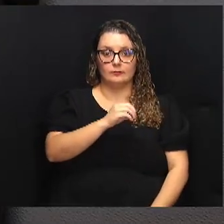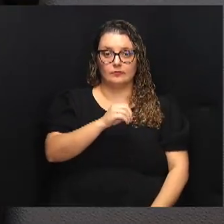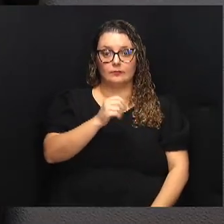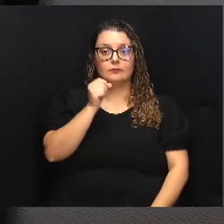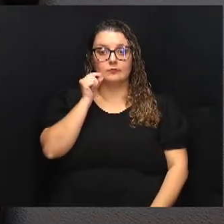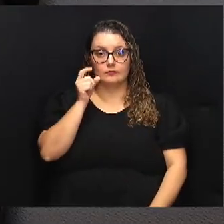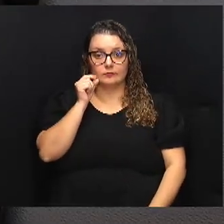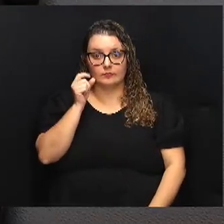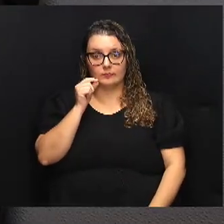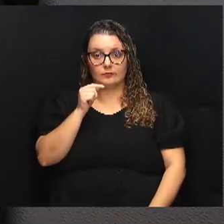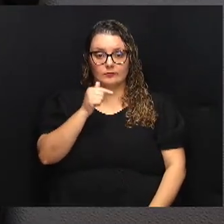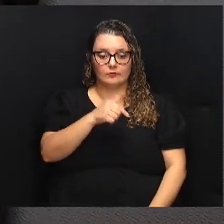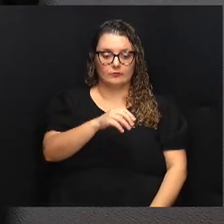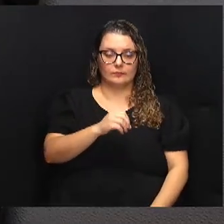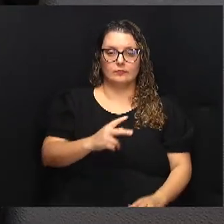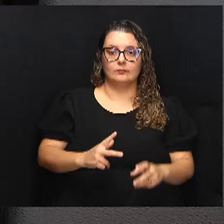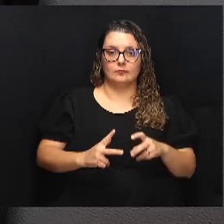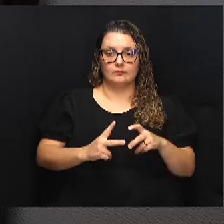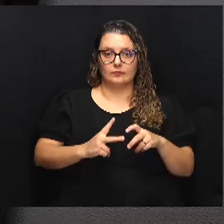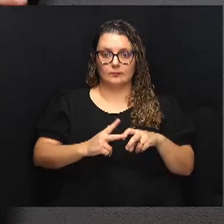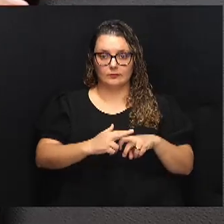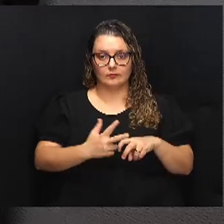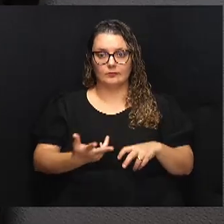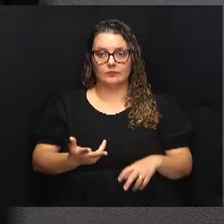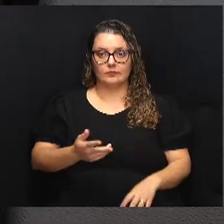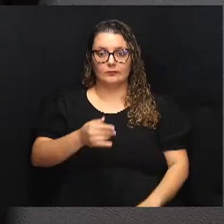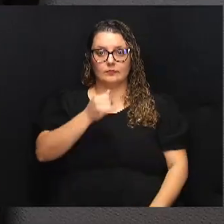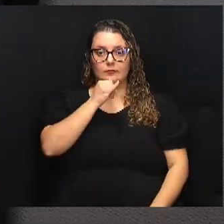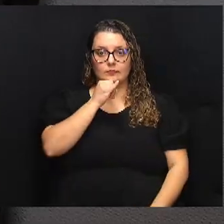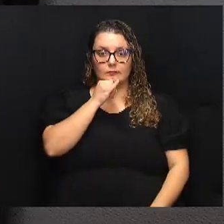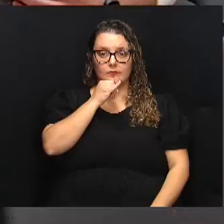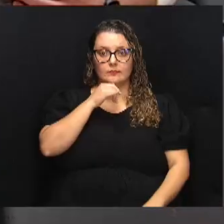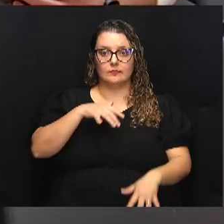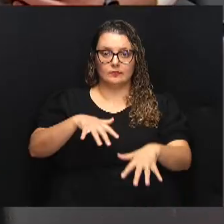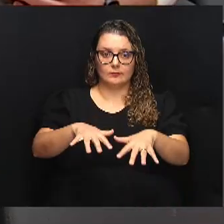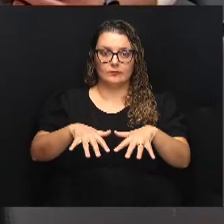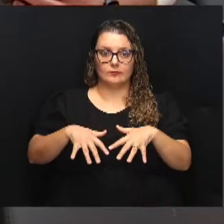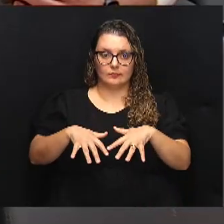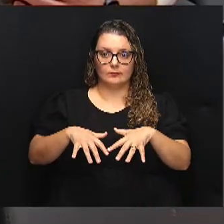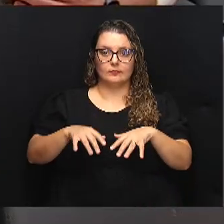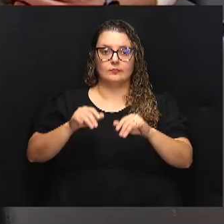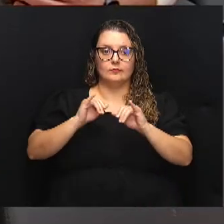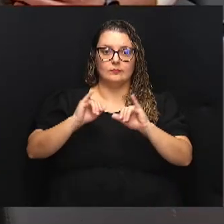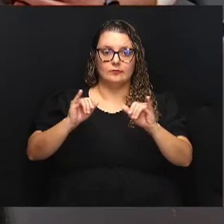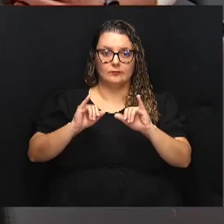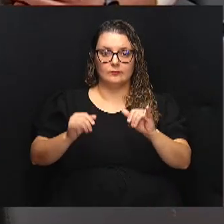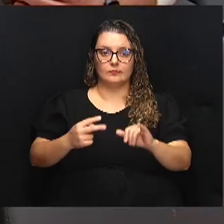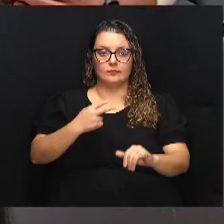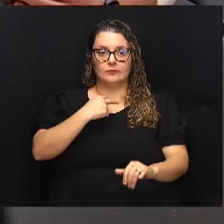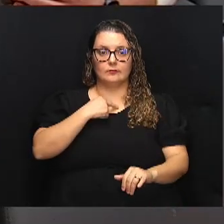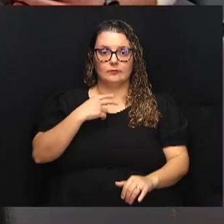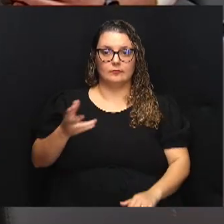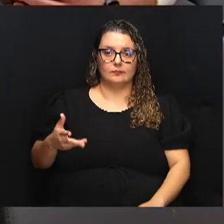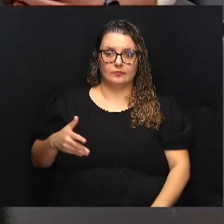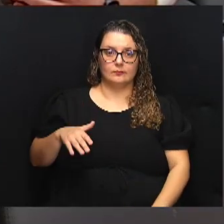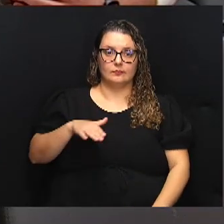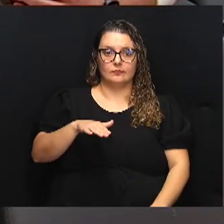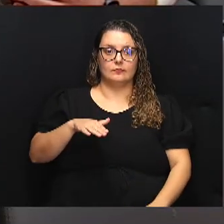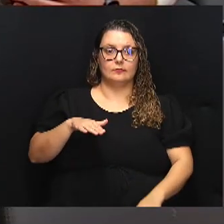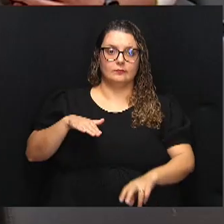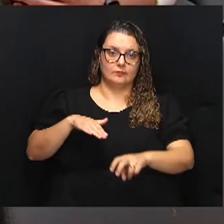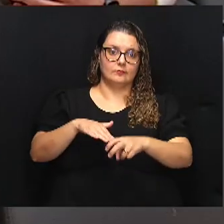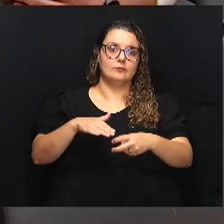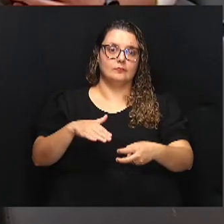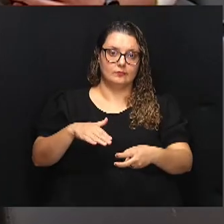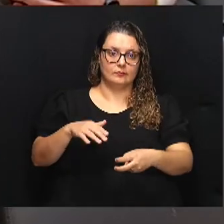gatos, 70 já foram castrados. Então, por exemplo, uma faixa de pedestre ali avisando as pessoas, não pode correr com o carro, senão você vai acabar atropelando aqui